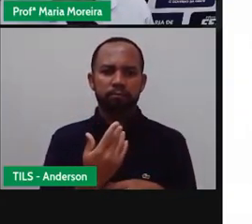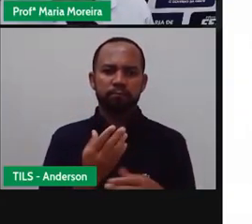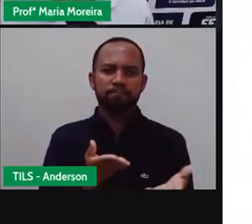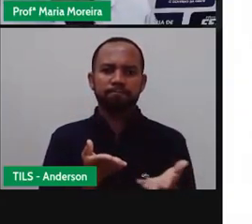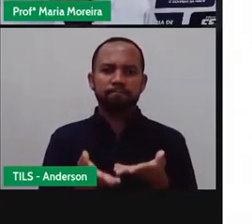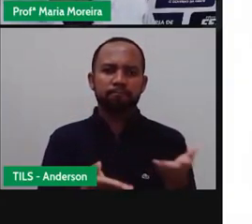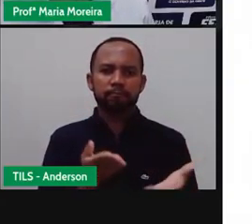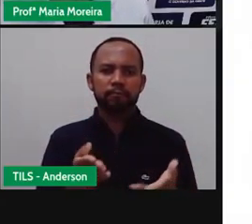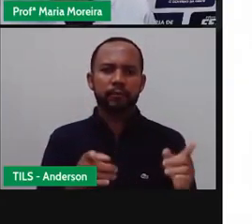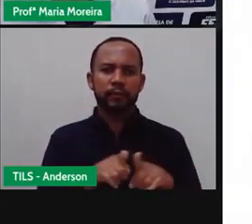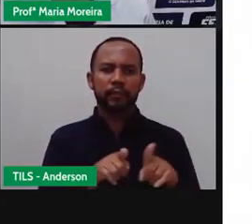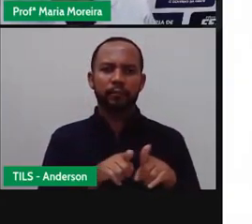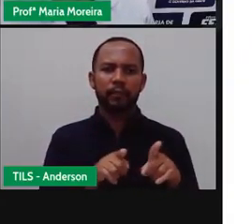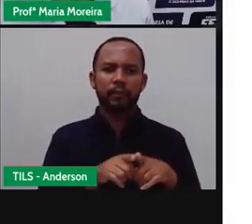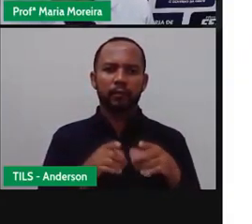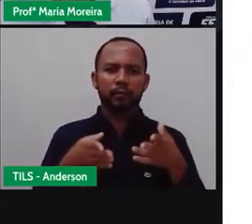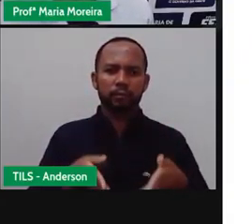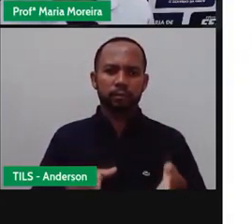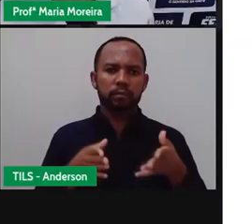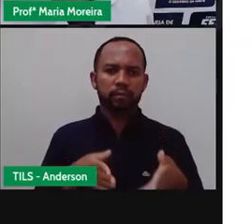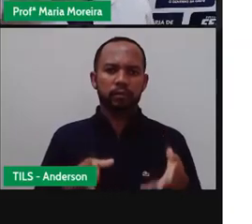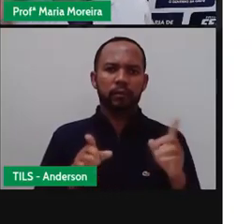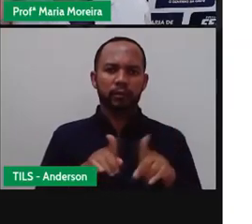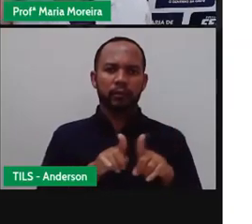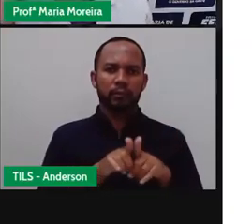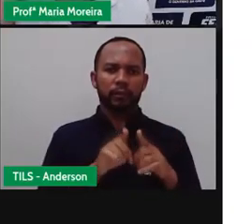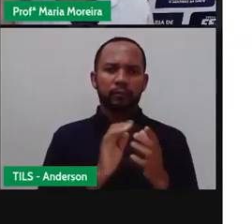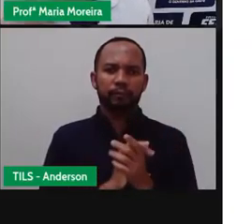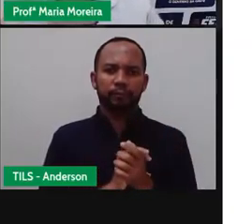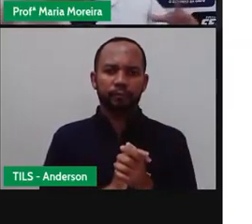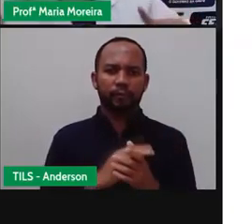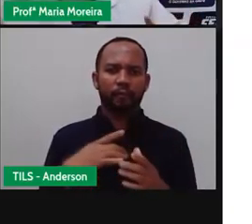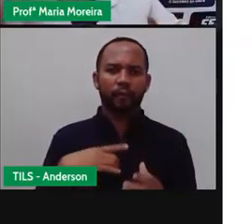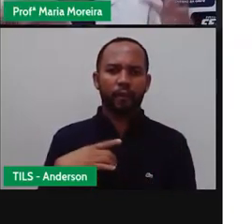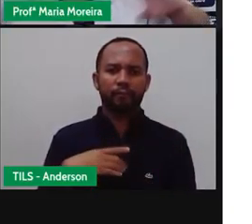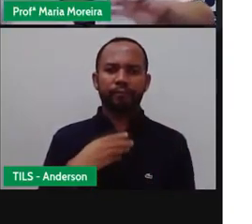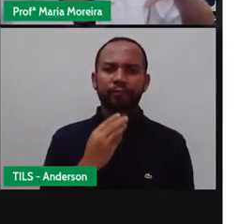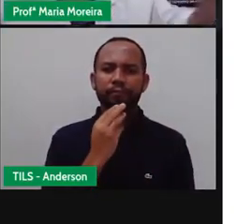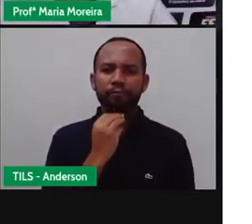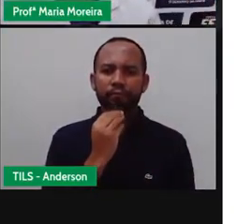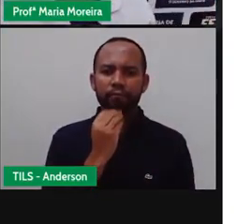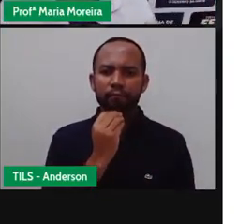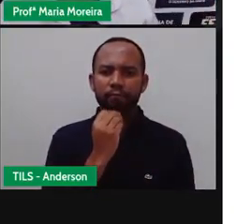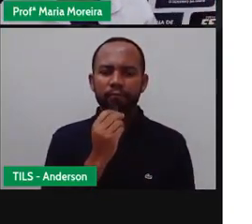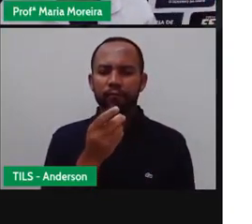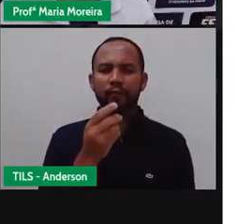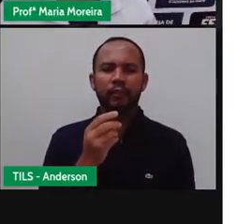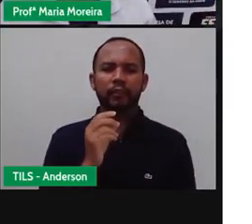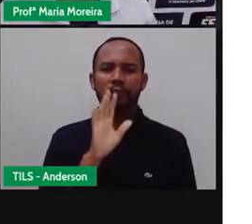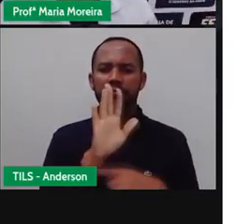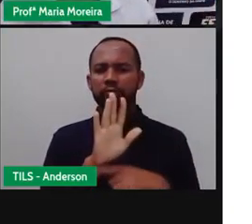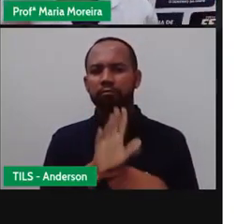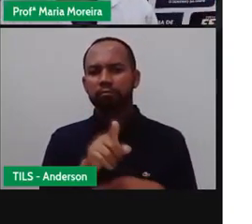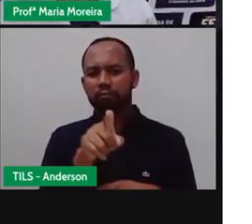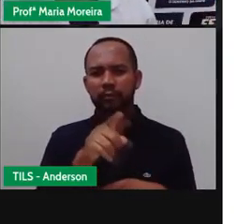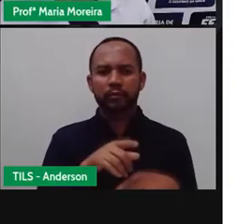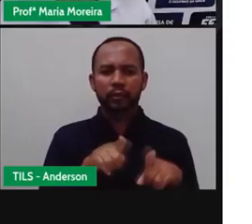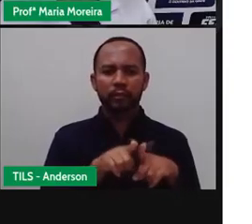pela reprodução, que é o quê? A rainha e o macho também. Então, olha só, tudo isso elas têm o quê? As